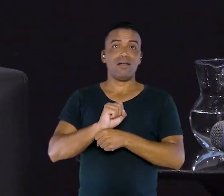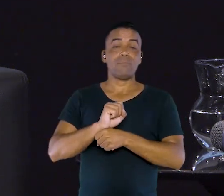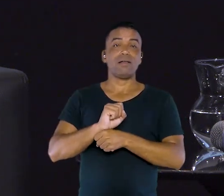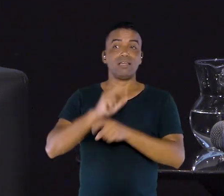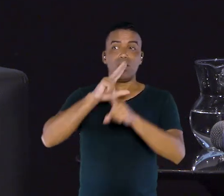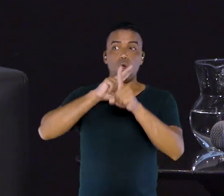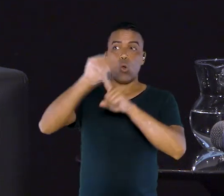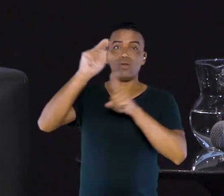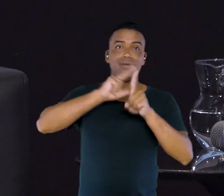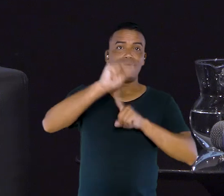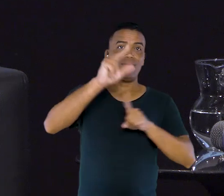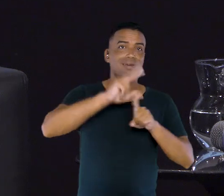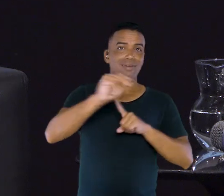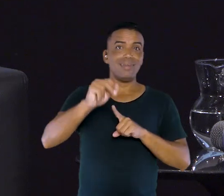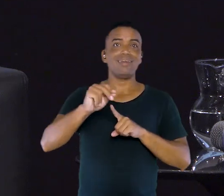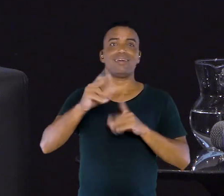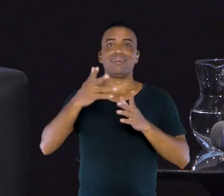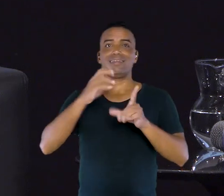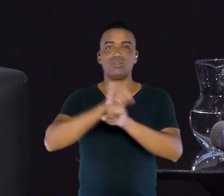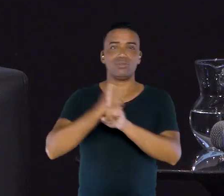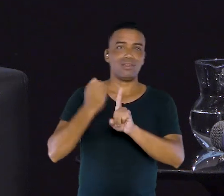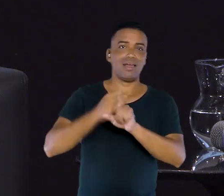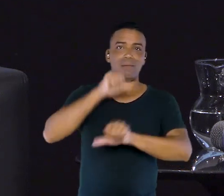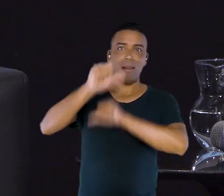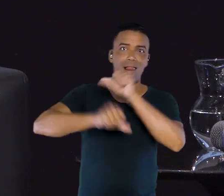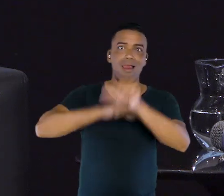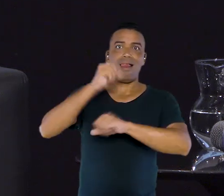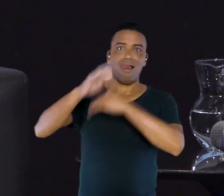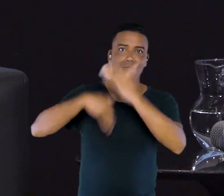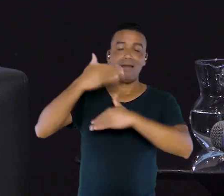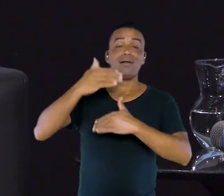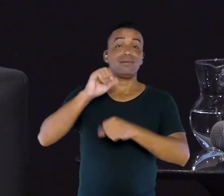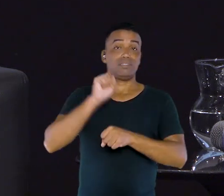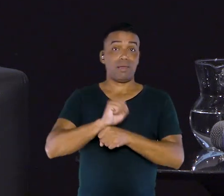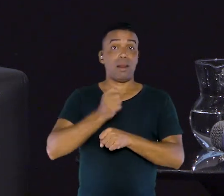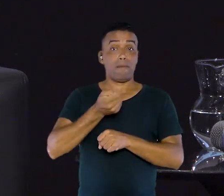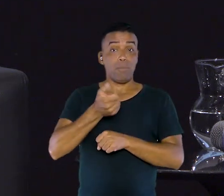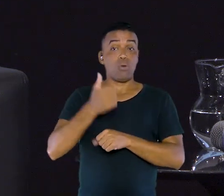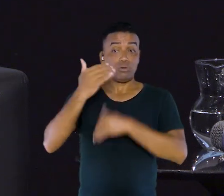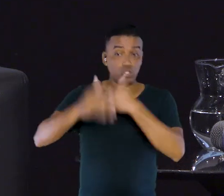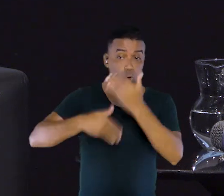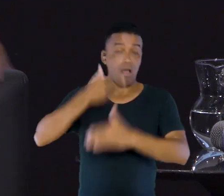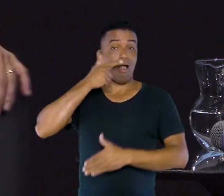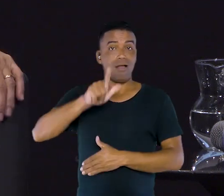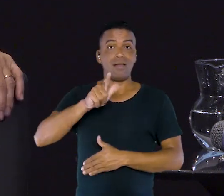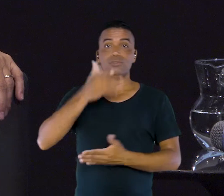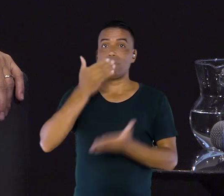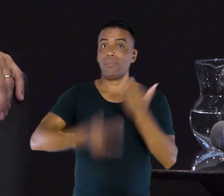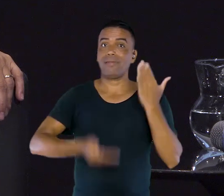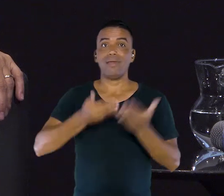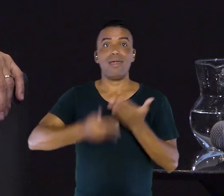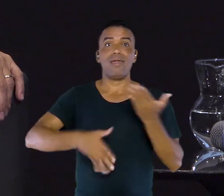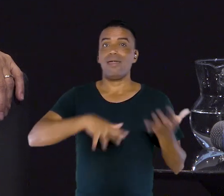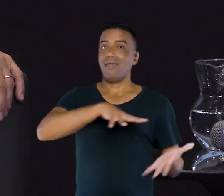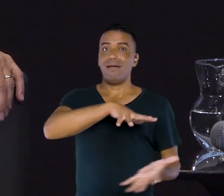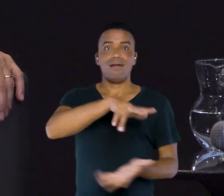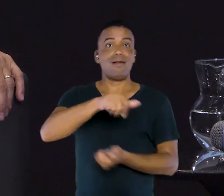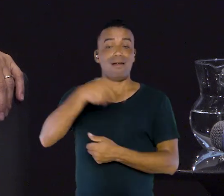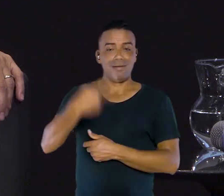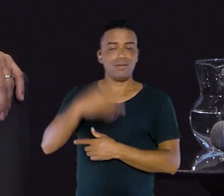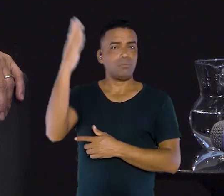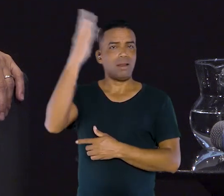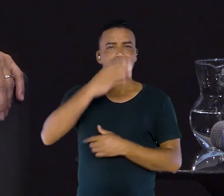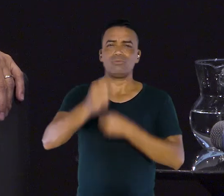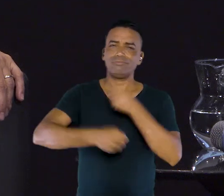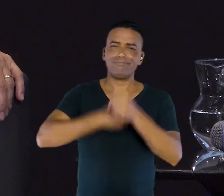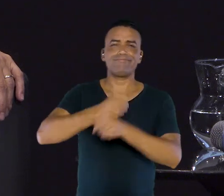a gente ia fazendo conquistas civilizatórias, digamos assim. O máximo que podia acontecer é esperar um pouco e continuar avançando. A gente perdeu muito no mundo e aqui